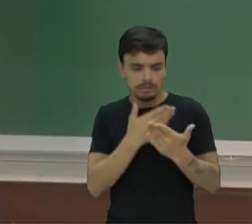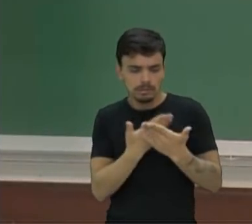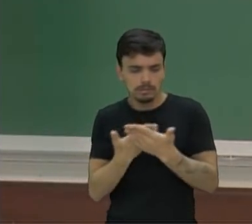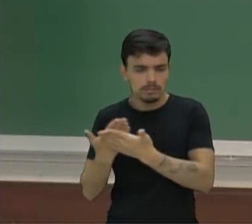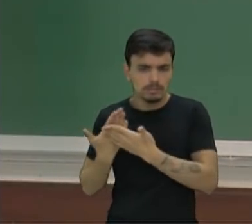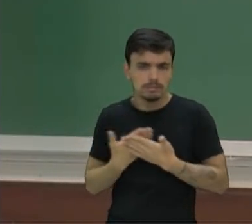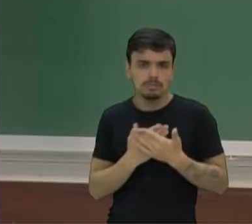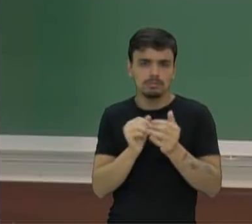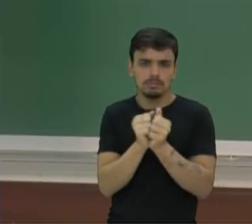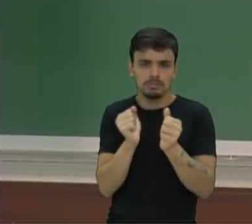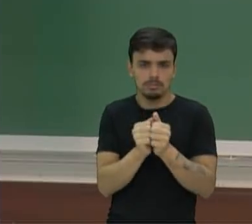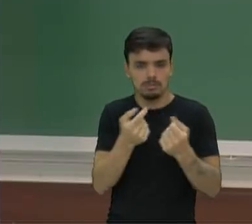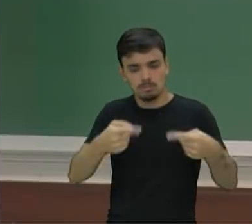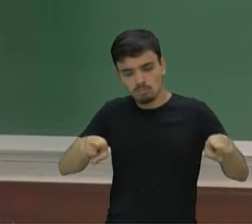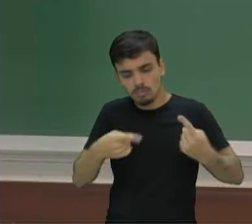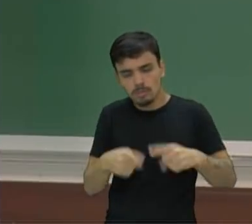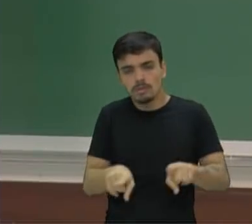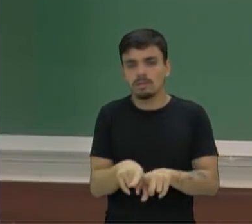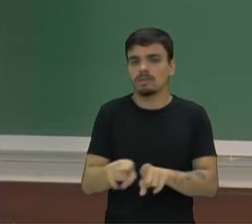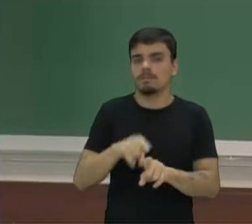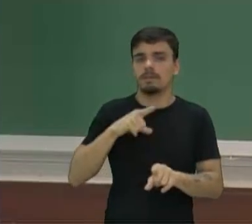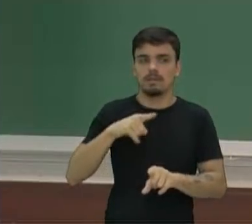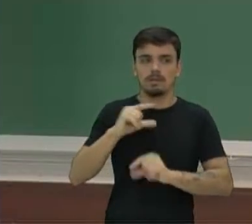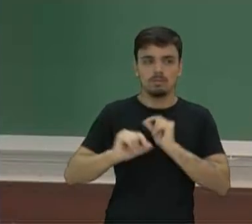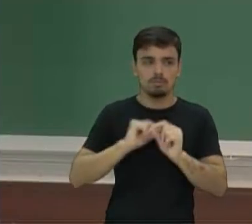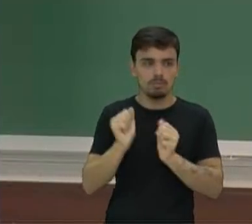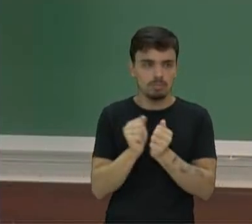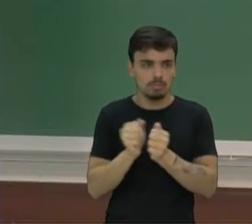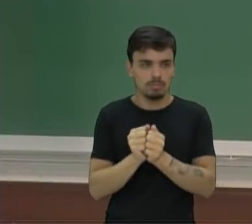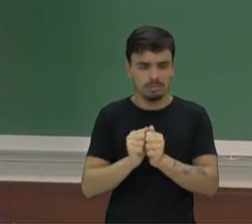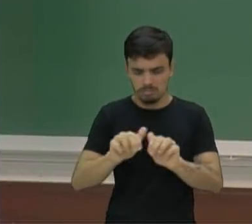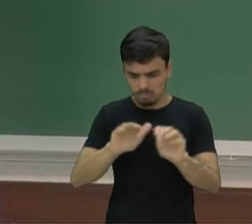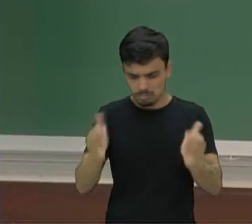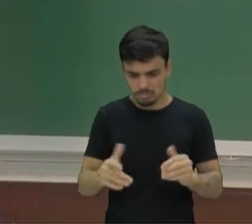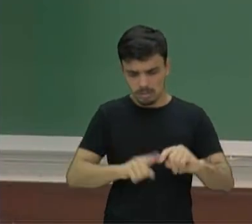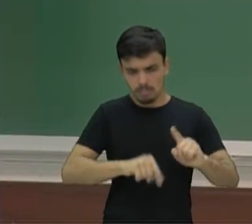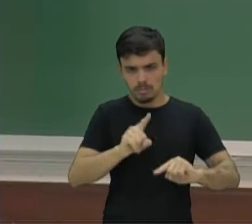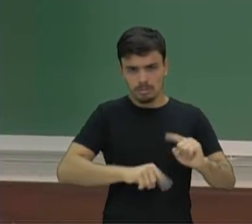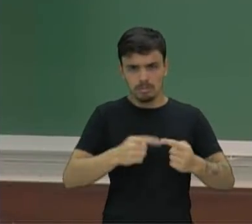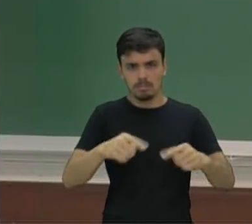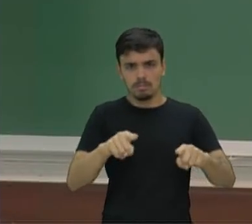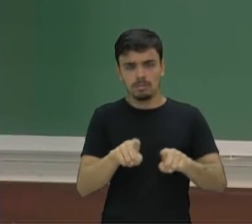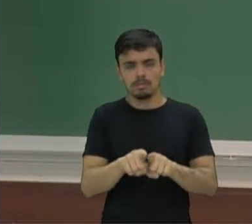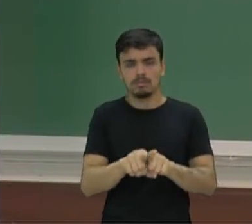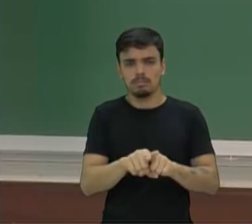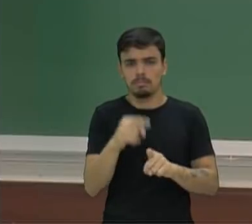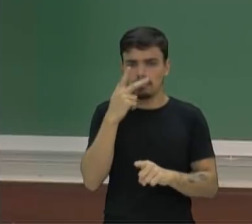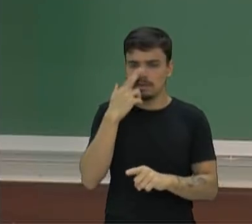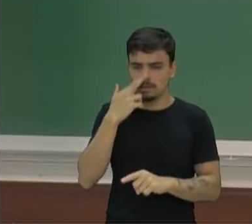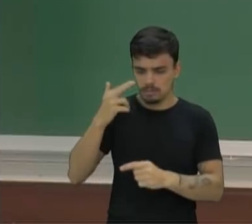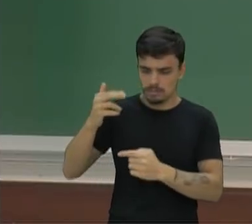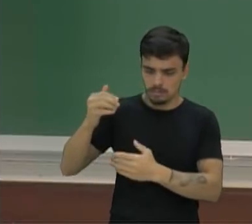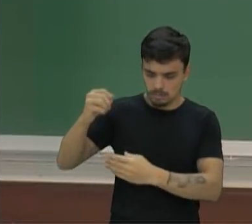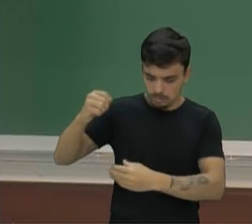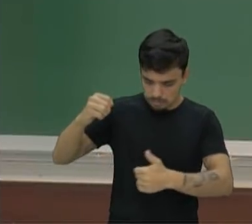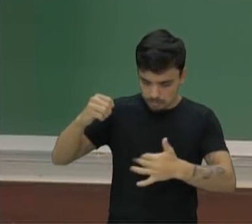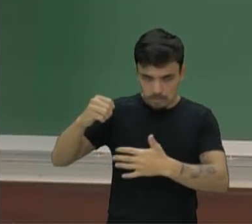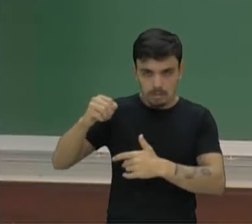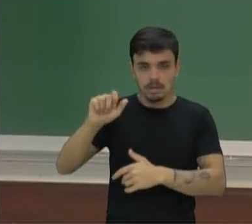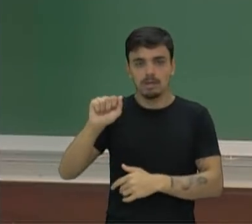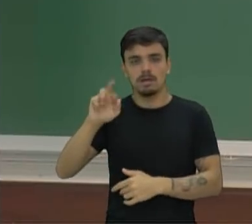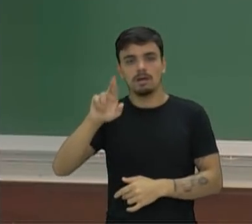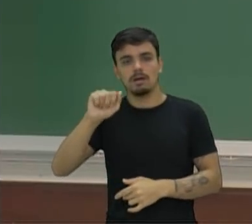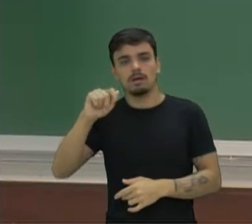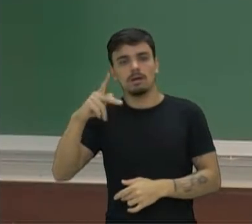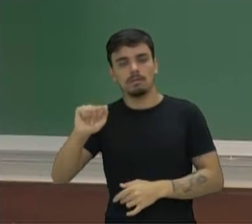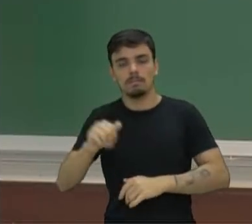estudando música, uma espécie de uma lira, quase que uma microarpa, né, uma harpa pequena. Os meninos